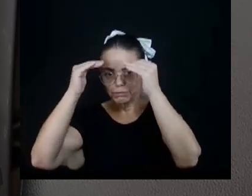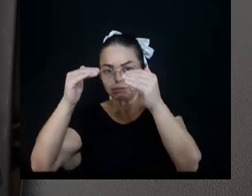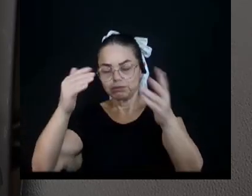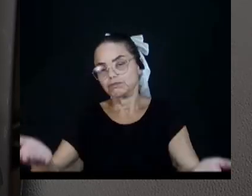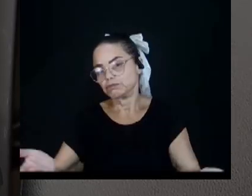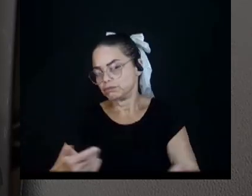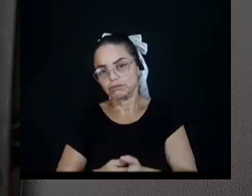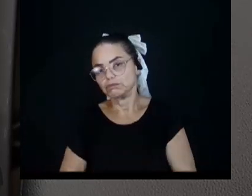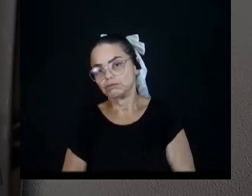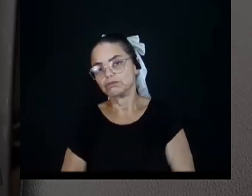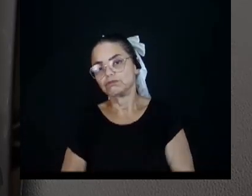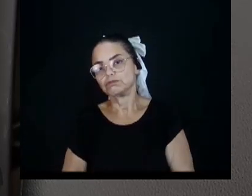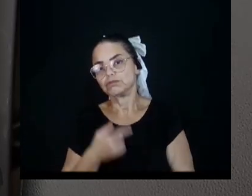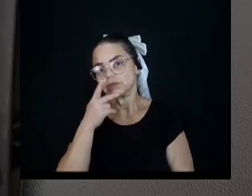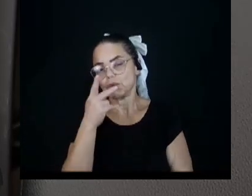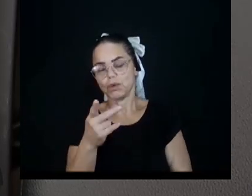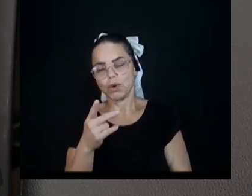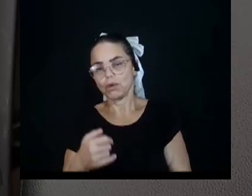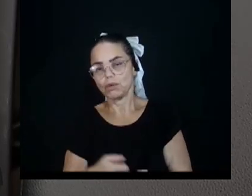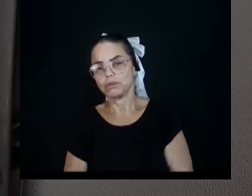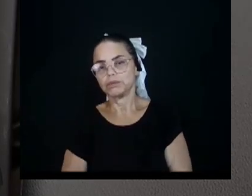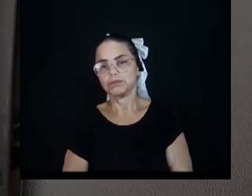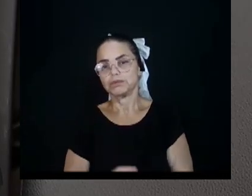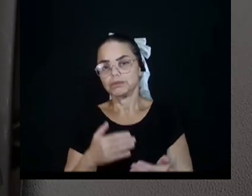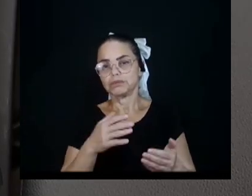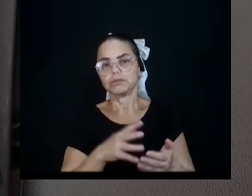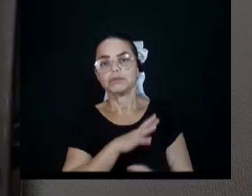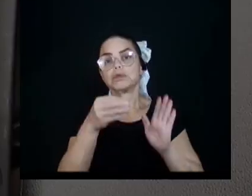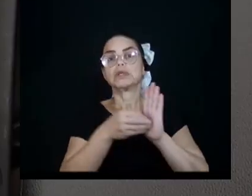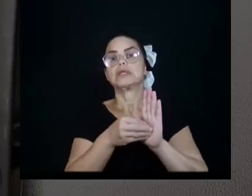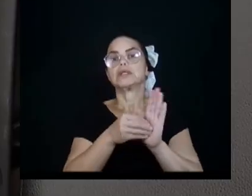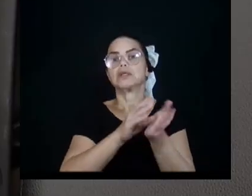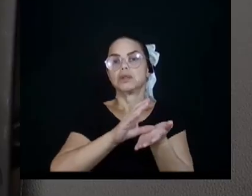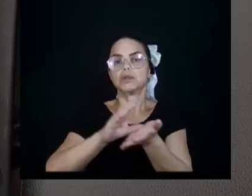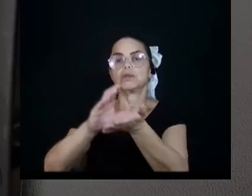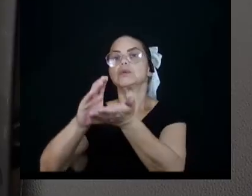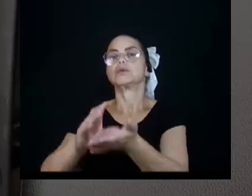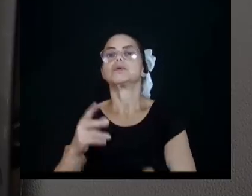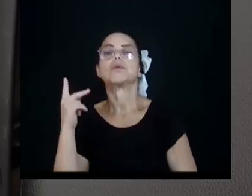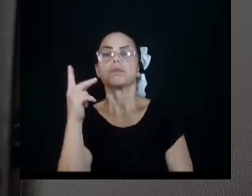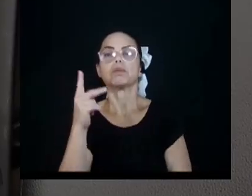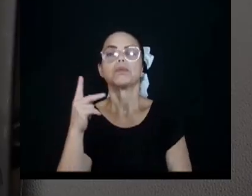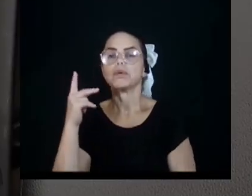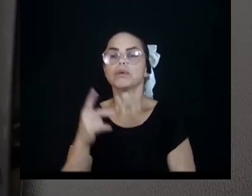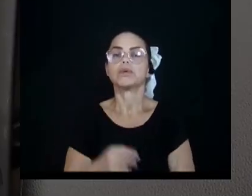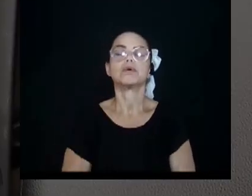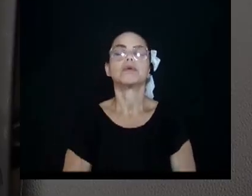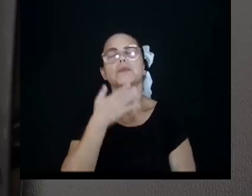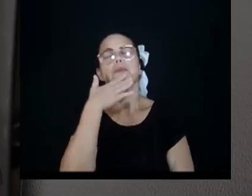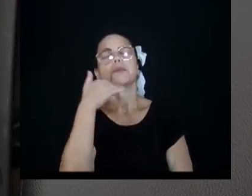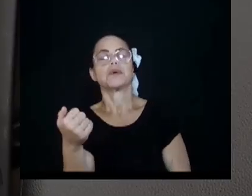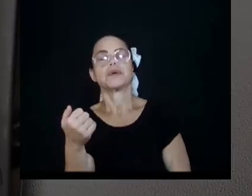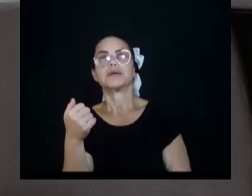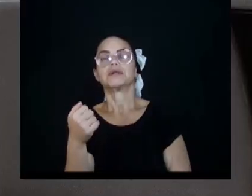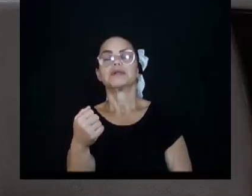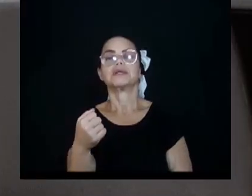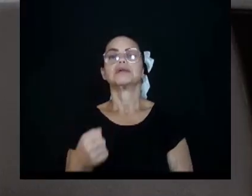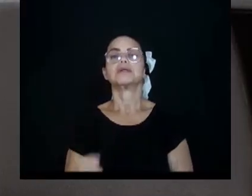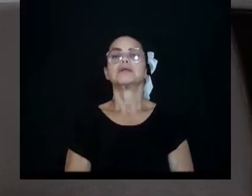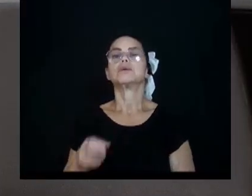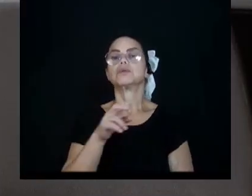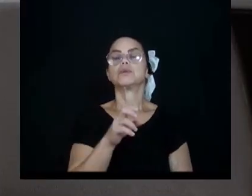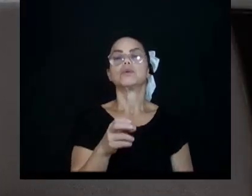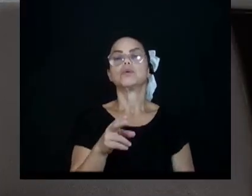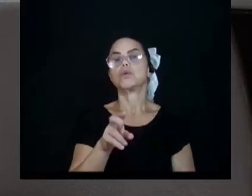tempo, também, a partir das emendas parlamentares, destinar recursos para melhorar o Sistema Único de Saúde. Né? O SUS é